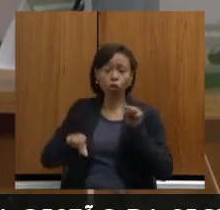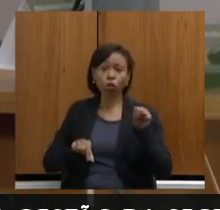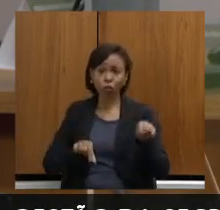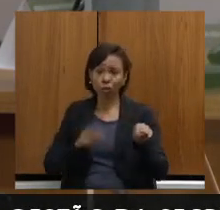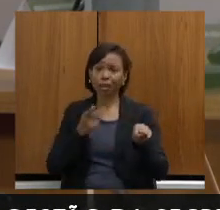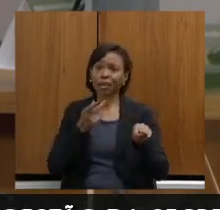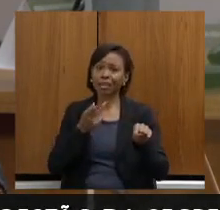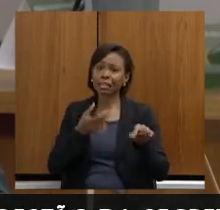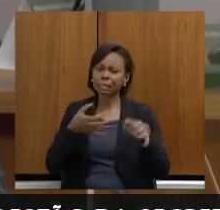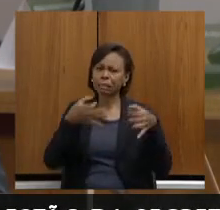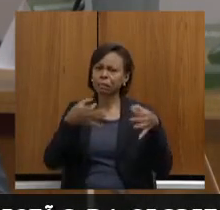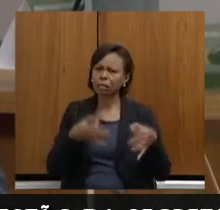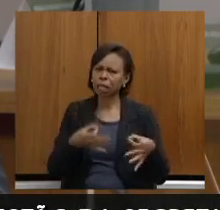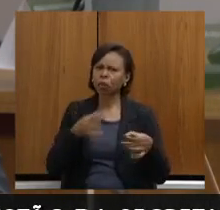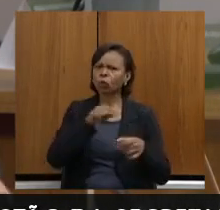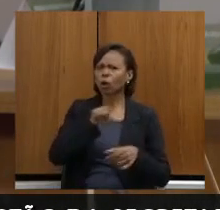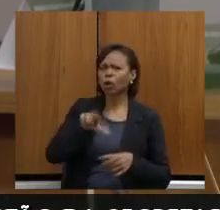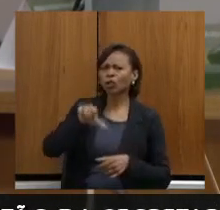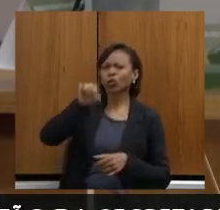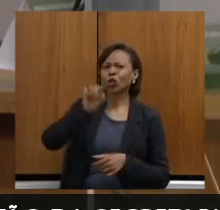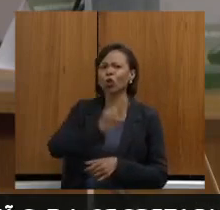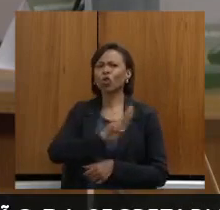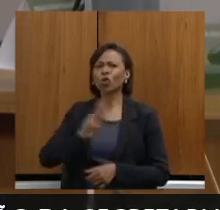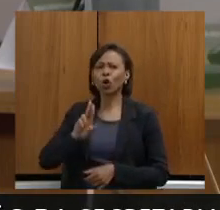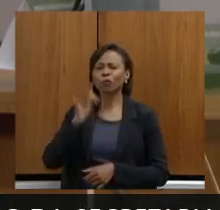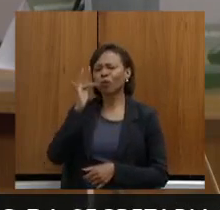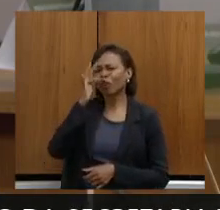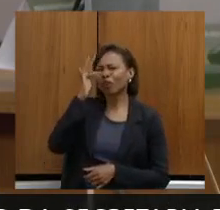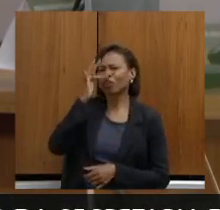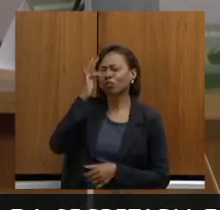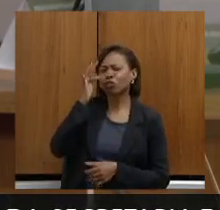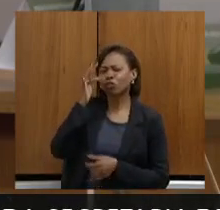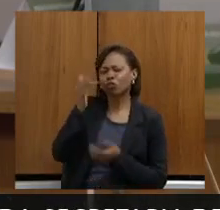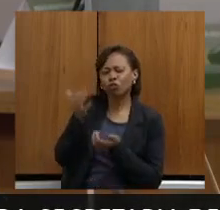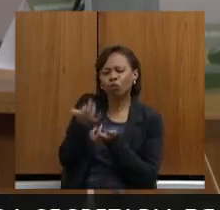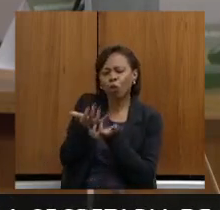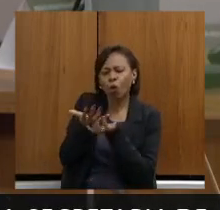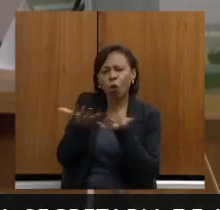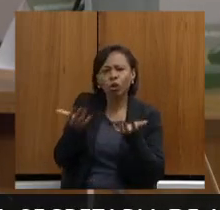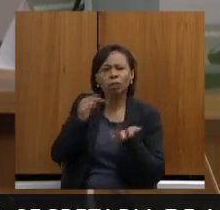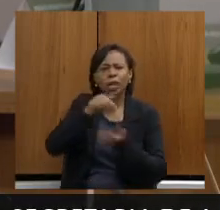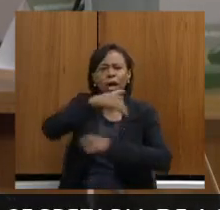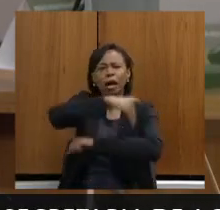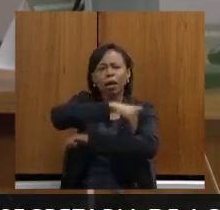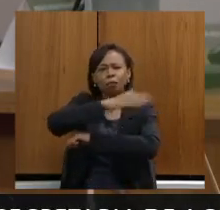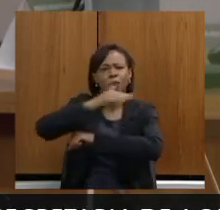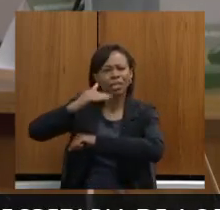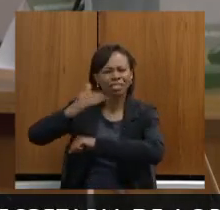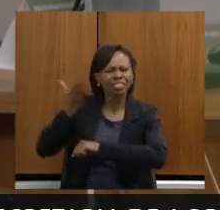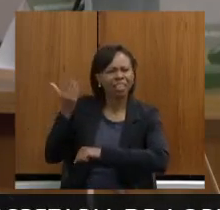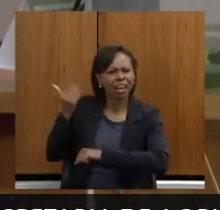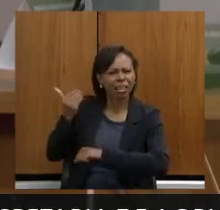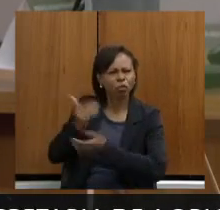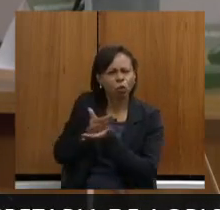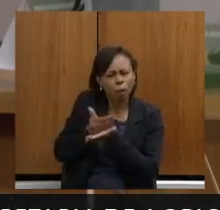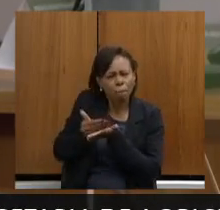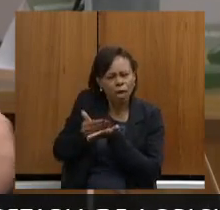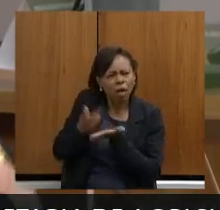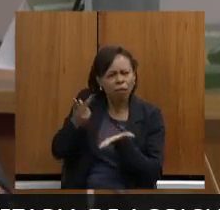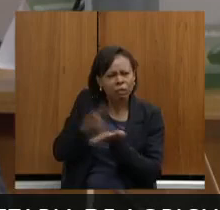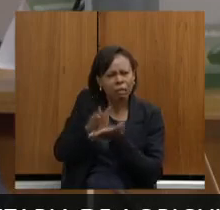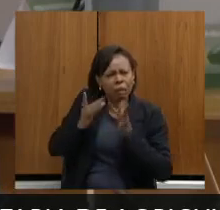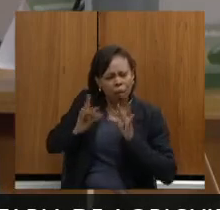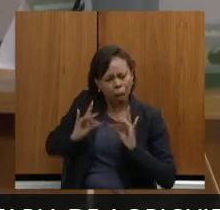senhora foi muito feliz ao escolher o nome flores para Brumadinho quando nós estávamos lá no início daquela tragédia